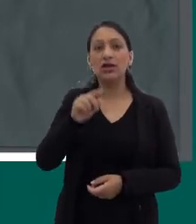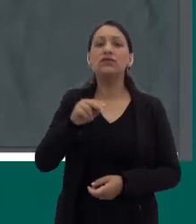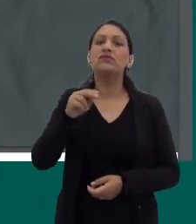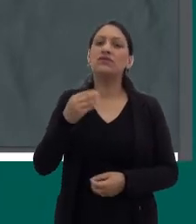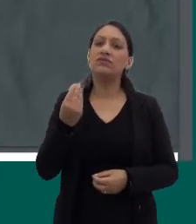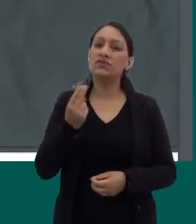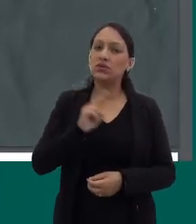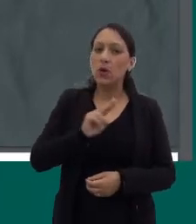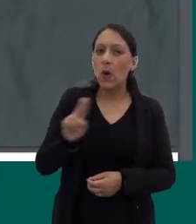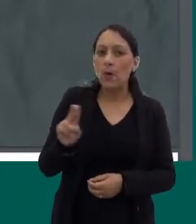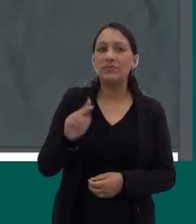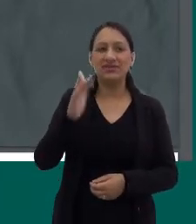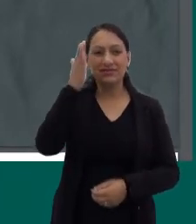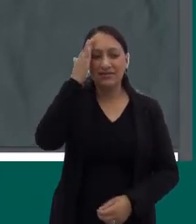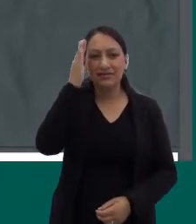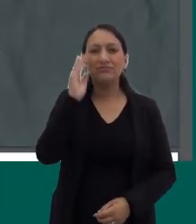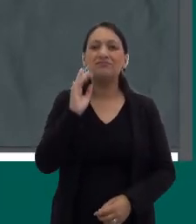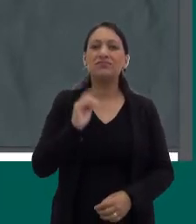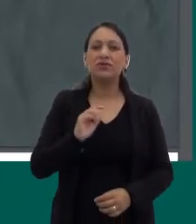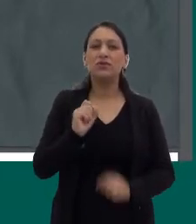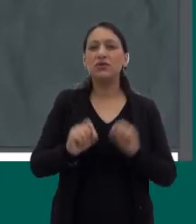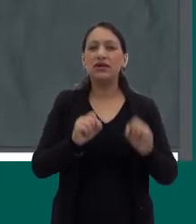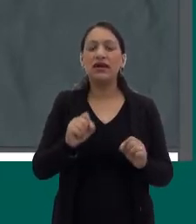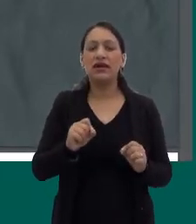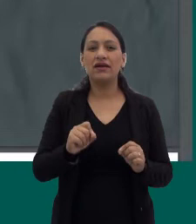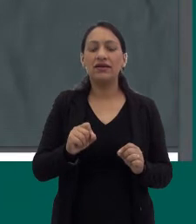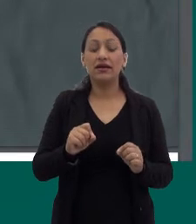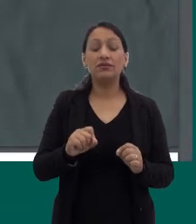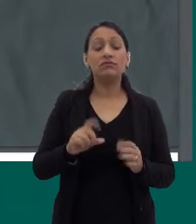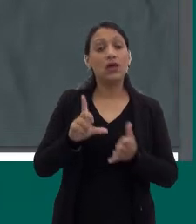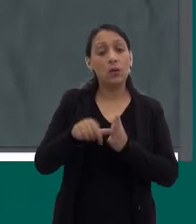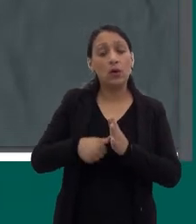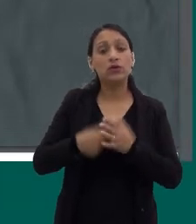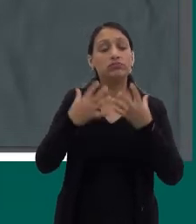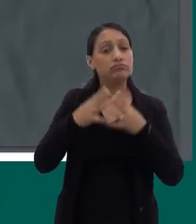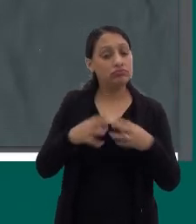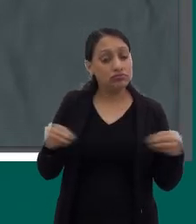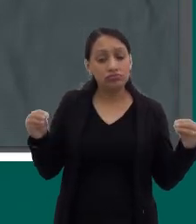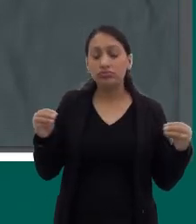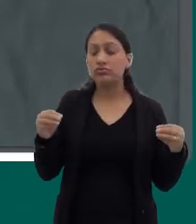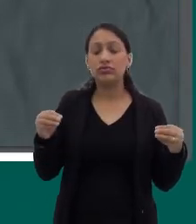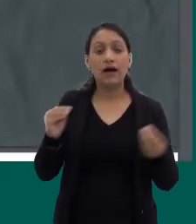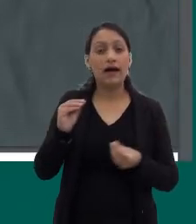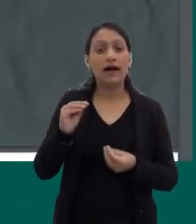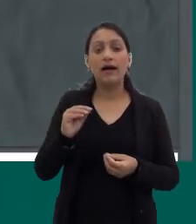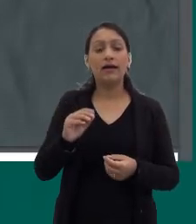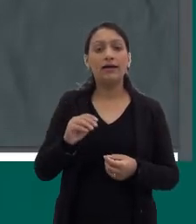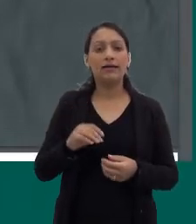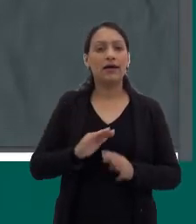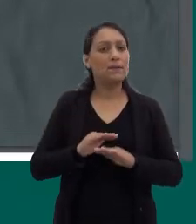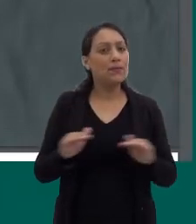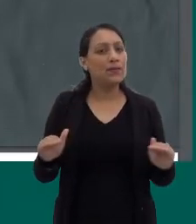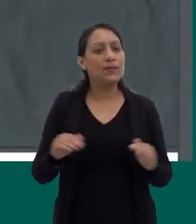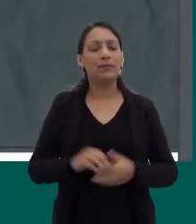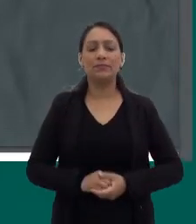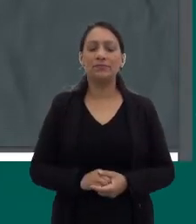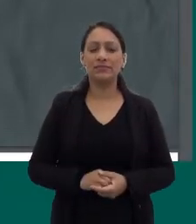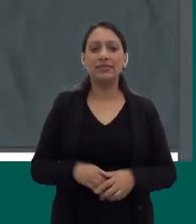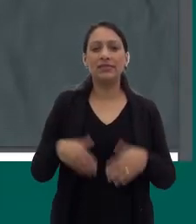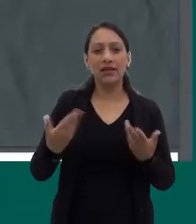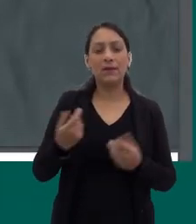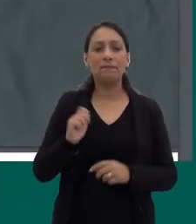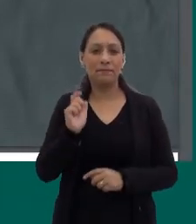experiência que aquele desprazer sumiu e passou. Dar palavras, né? Essa